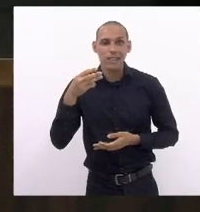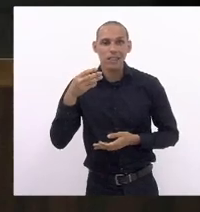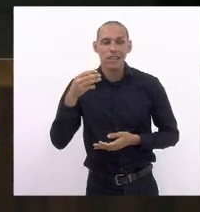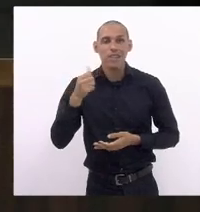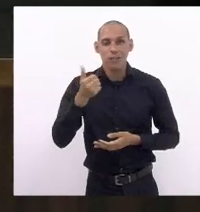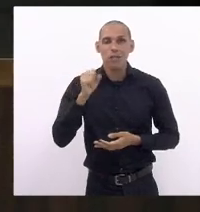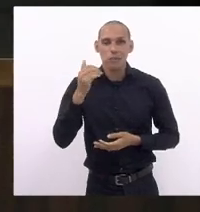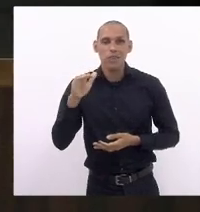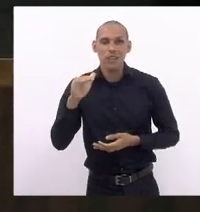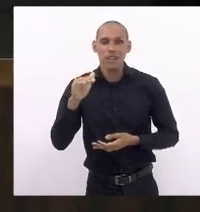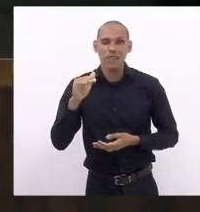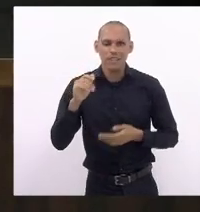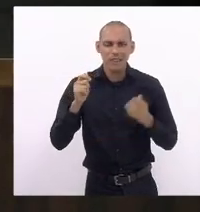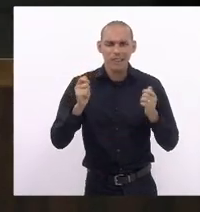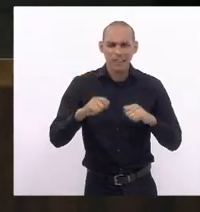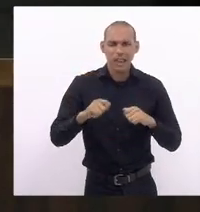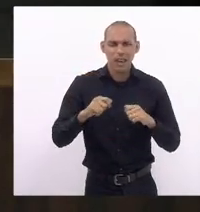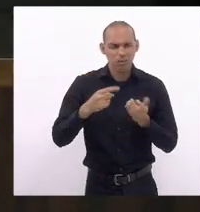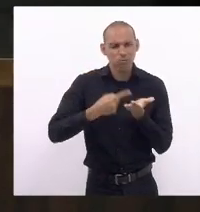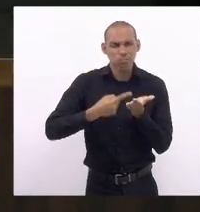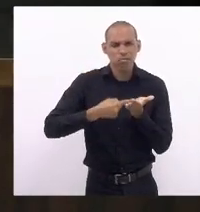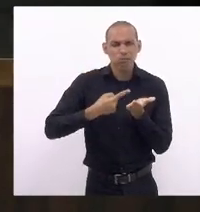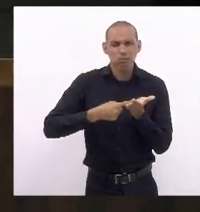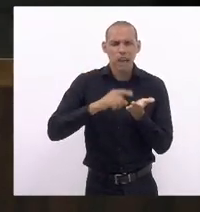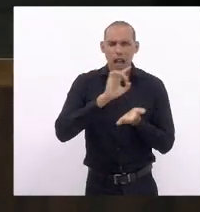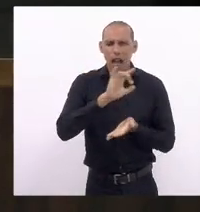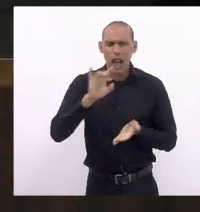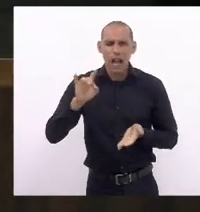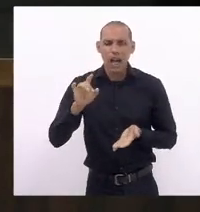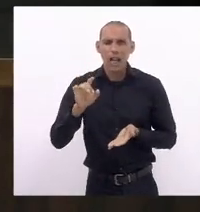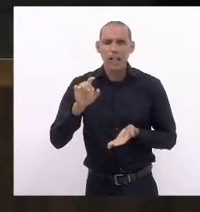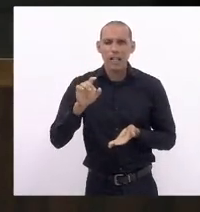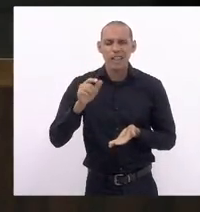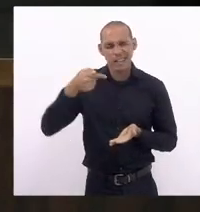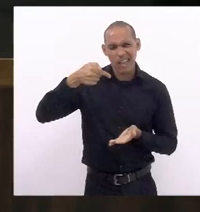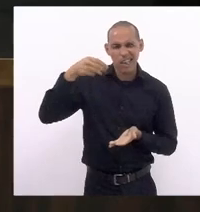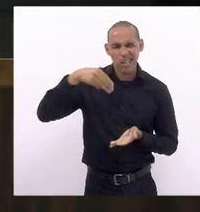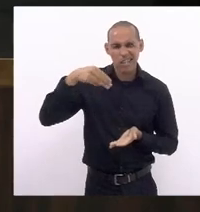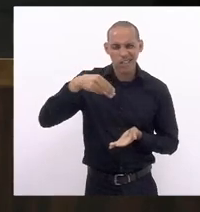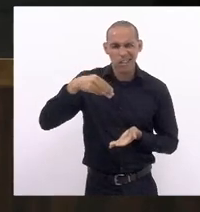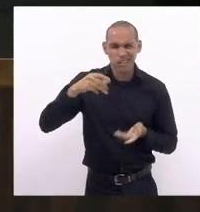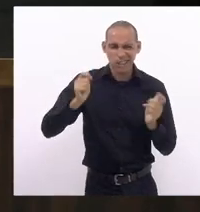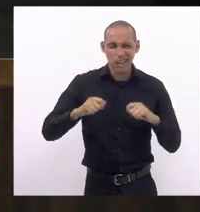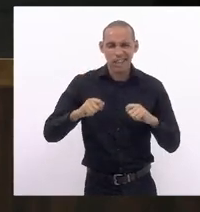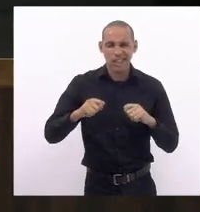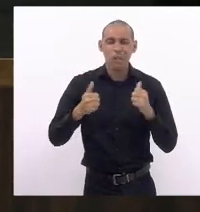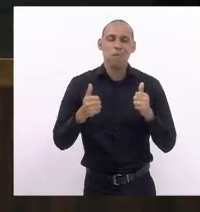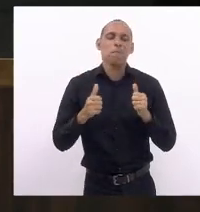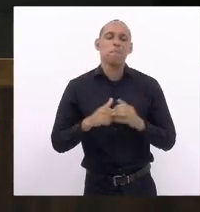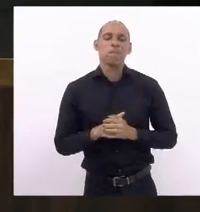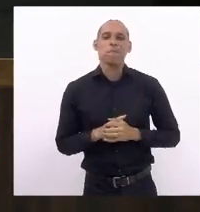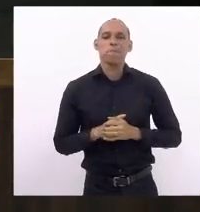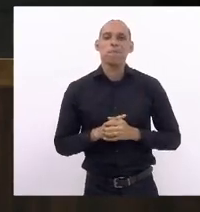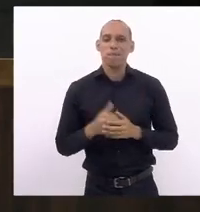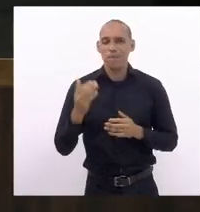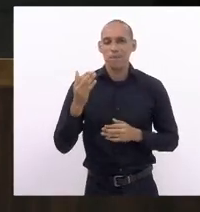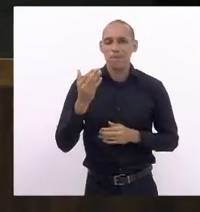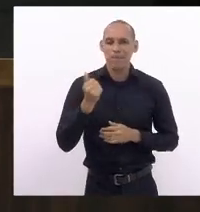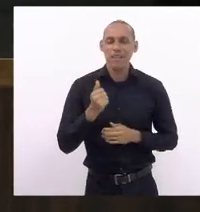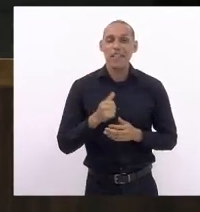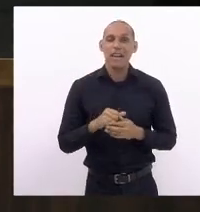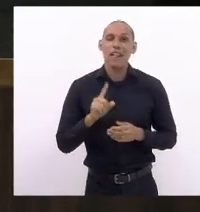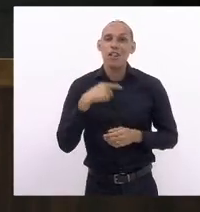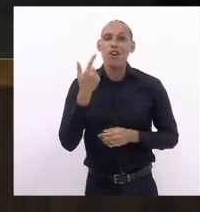aqui. Mas podemos fazer um acordo para que cada um faça 7 minutos, pode ser? Então, venha cá, que assim a gente